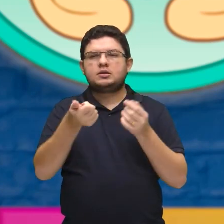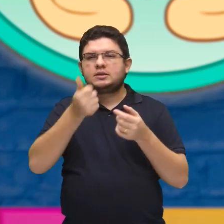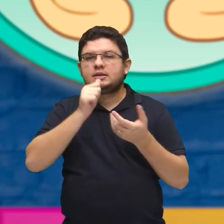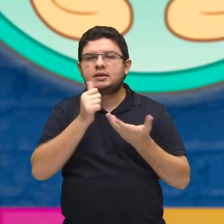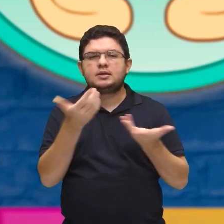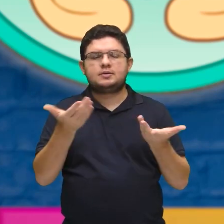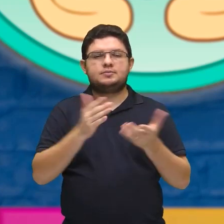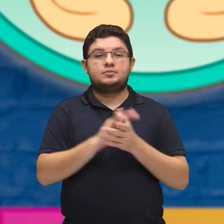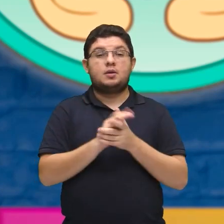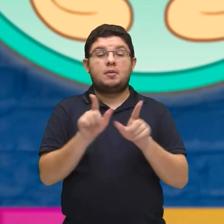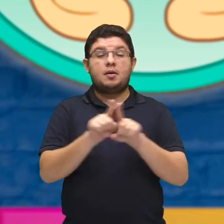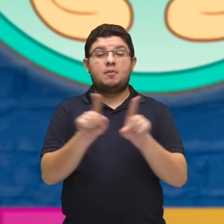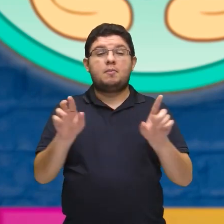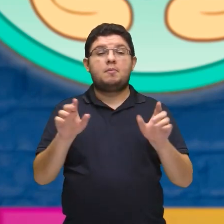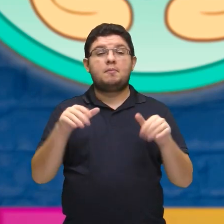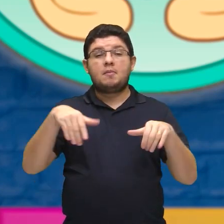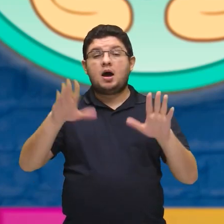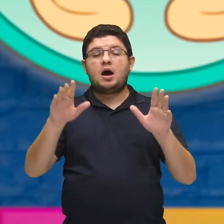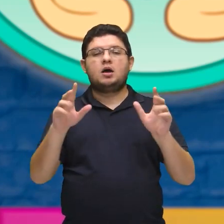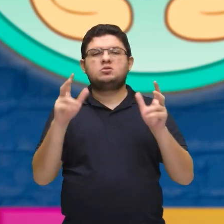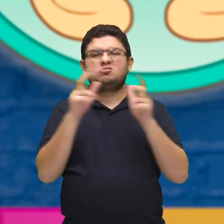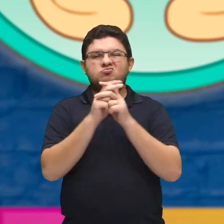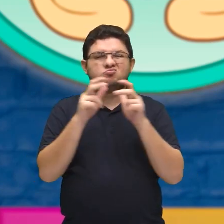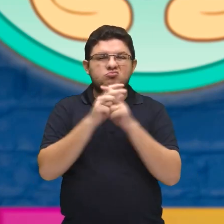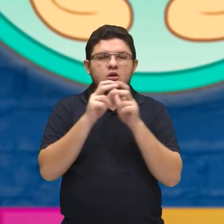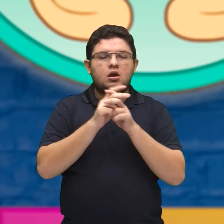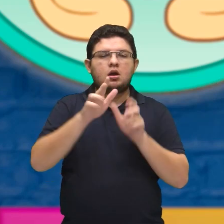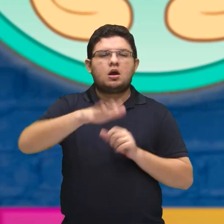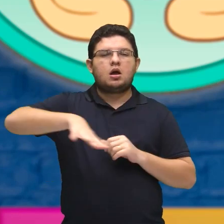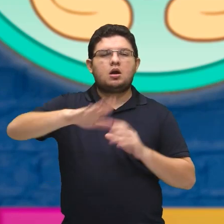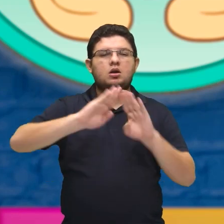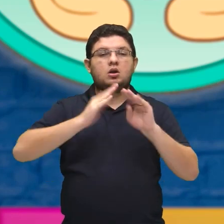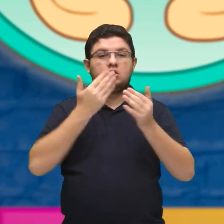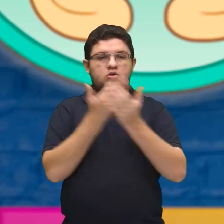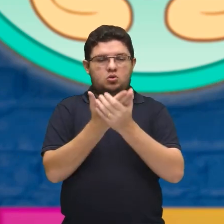envolvimento maior em brigas no ambiente escolar, tá bom?